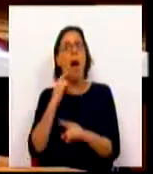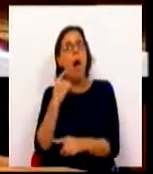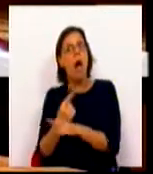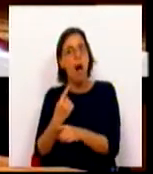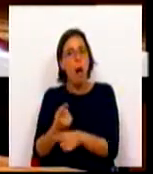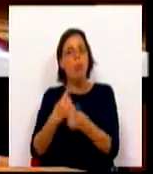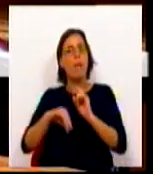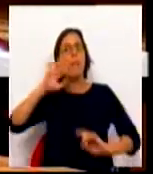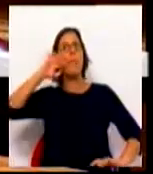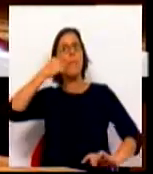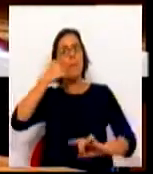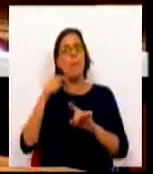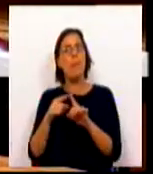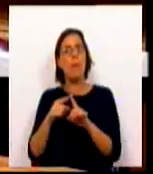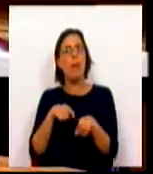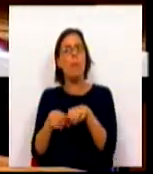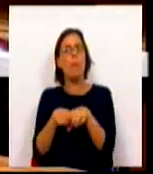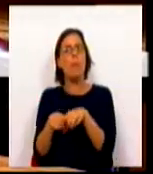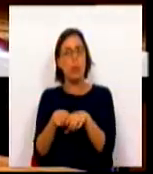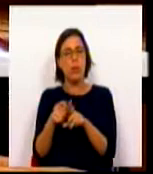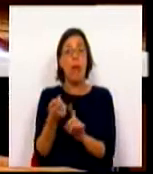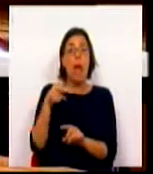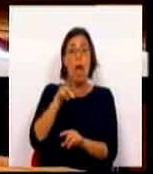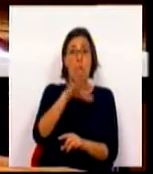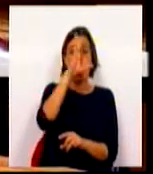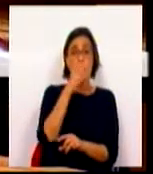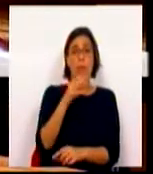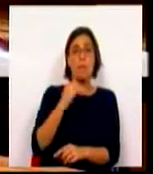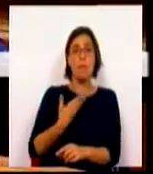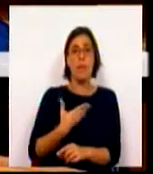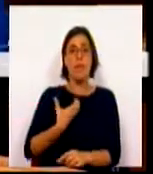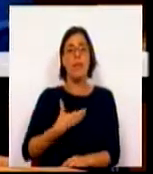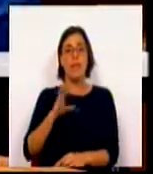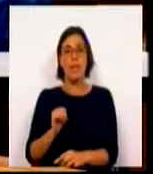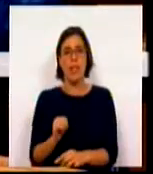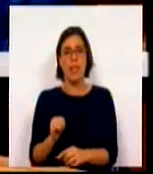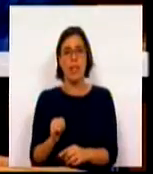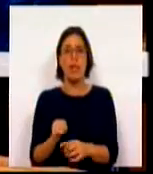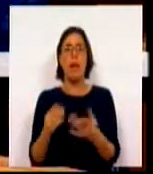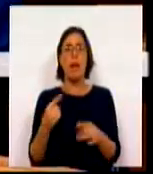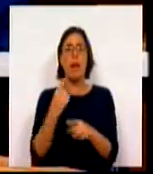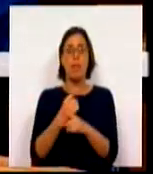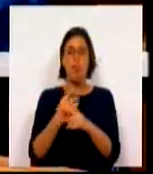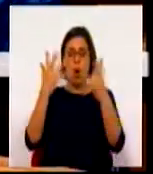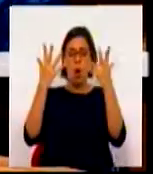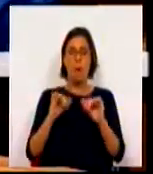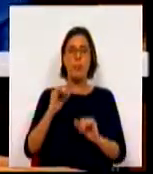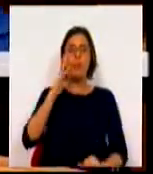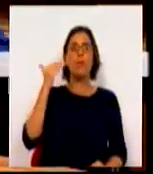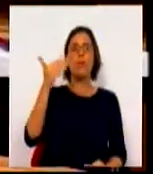aqueles que foram afetados pelas políticas do anterior governo do PSD-CDS. É também um orçamento de